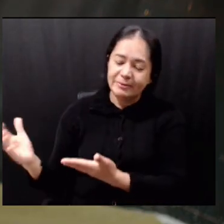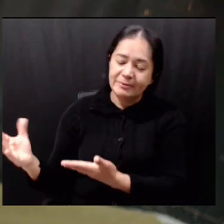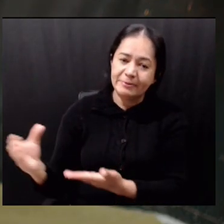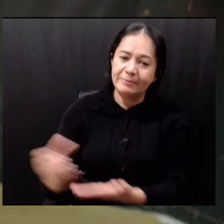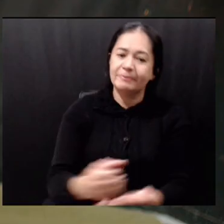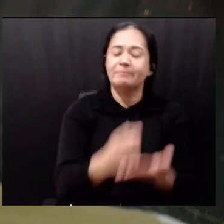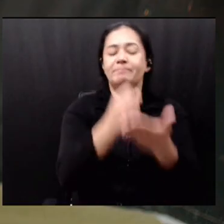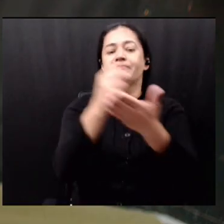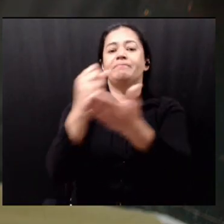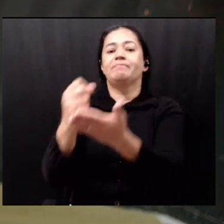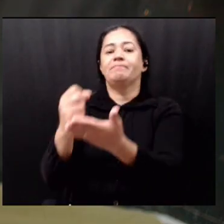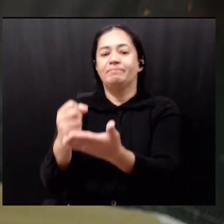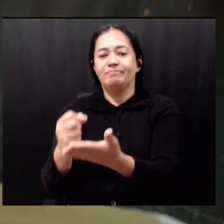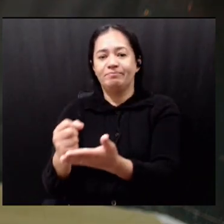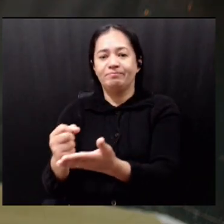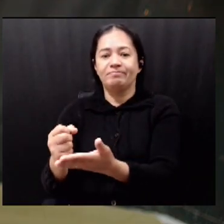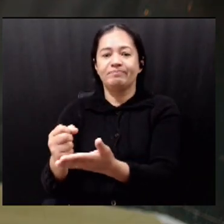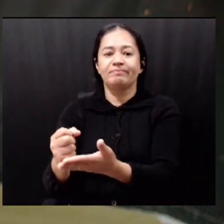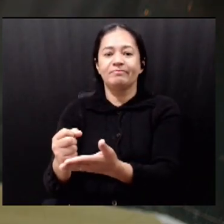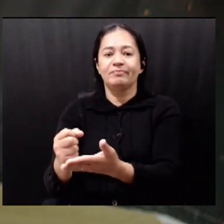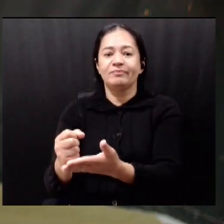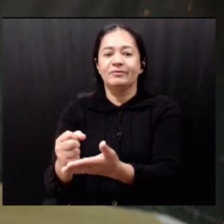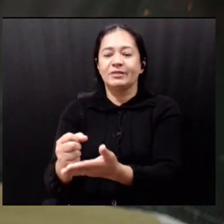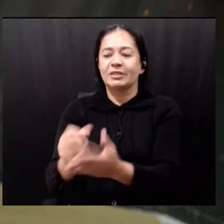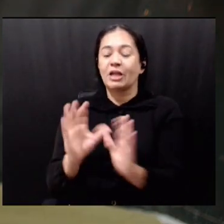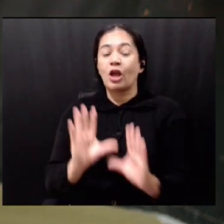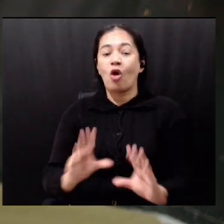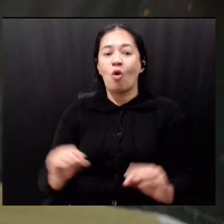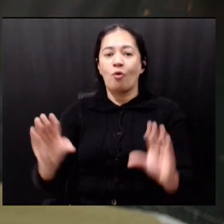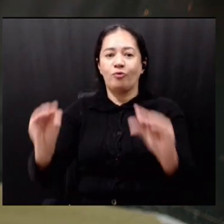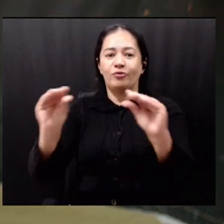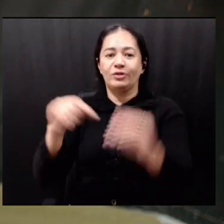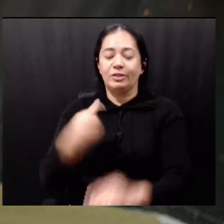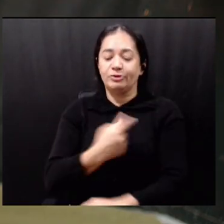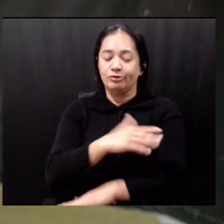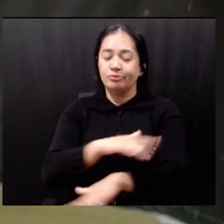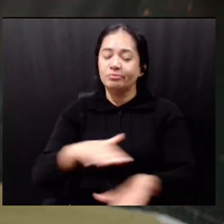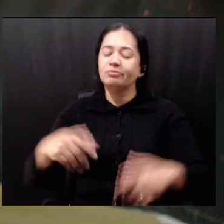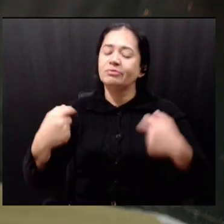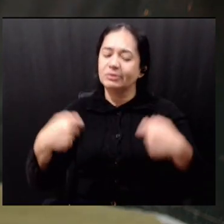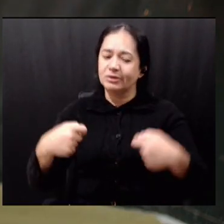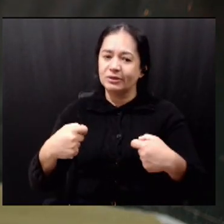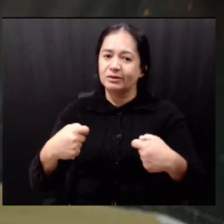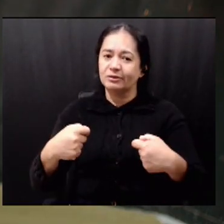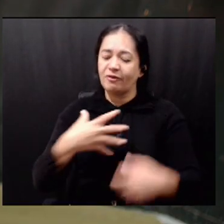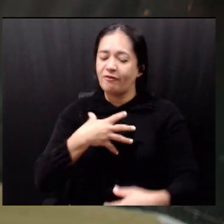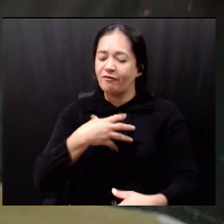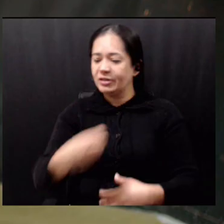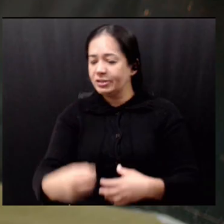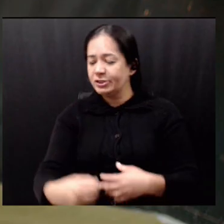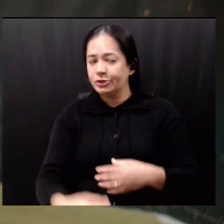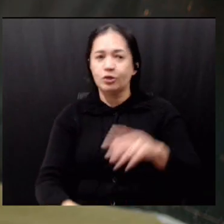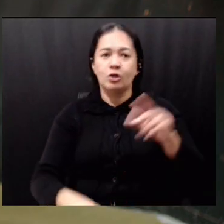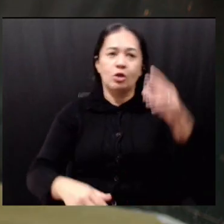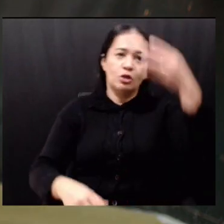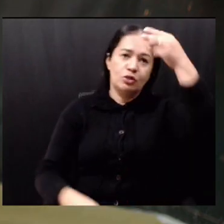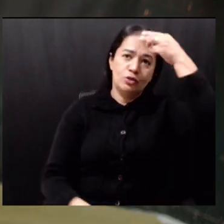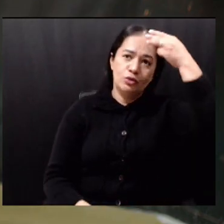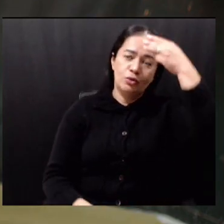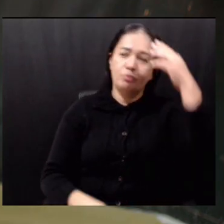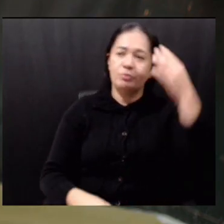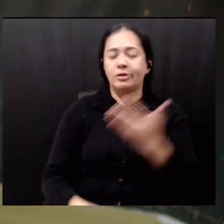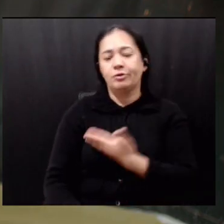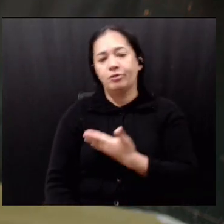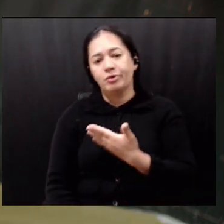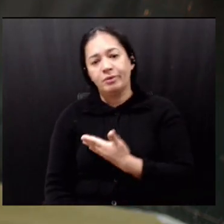precisa confortar as nossas crianças, seja filho, sobrinho, colega, enfim. A criança,